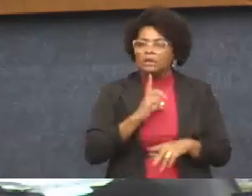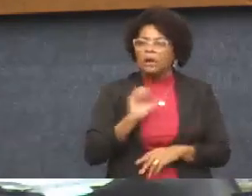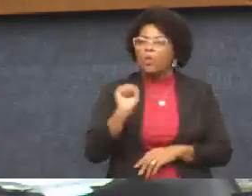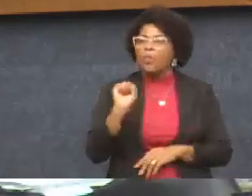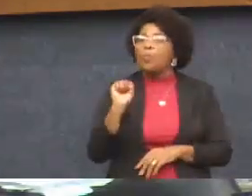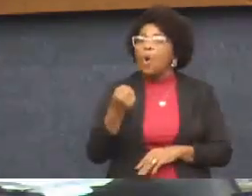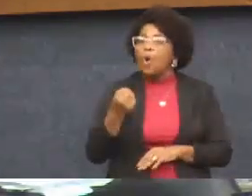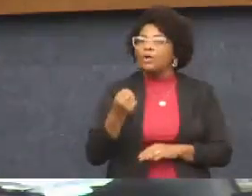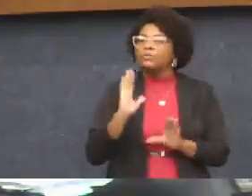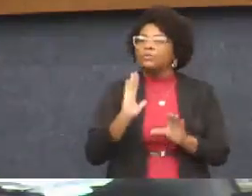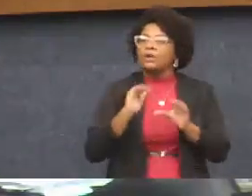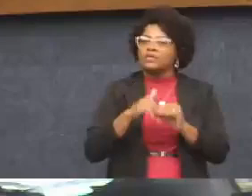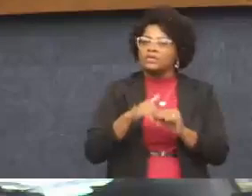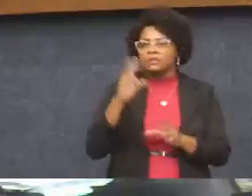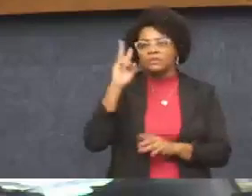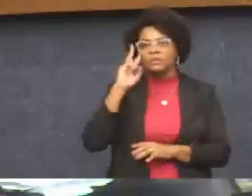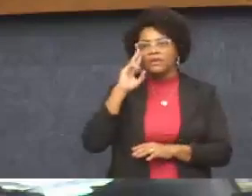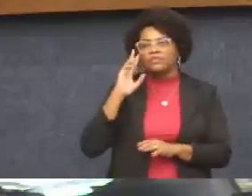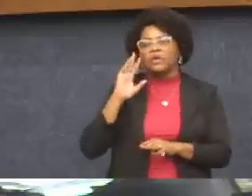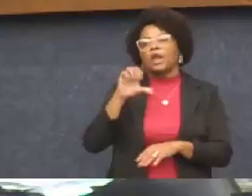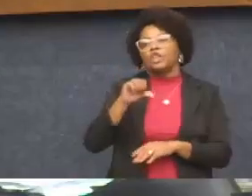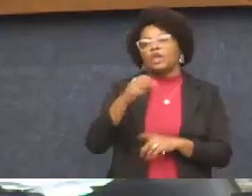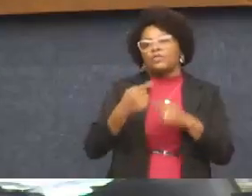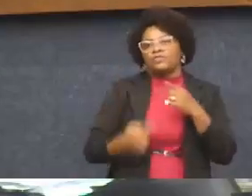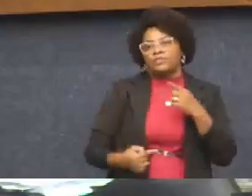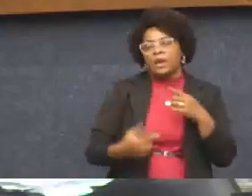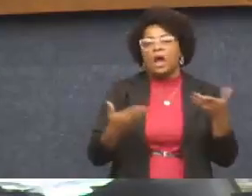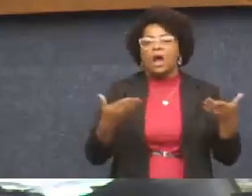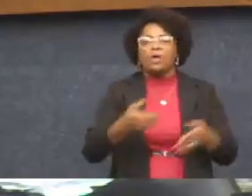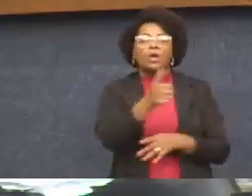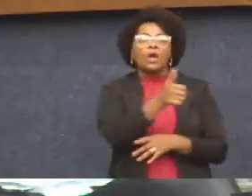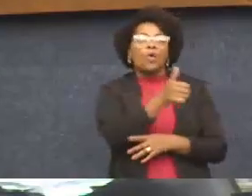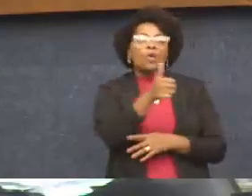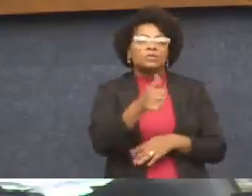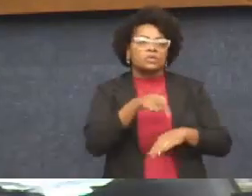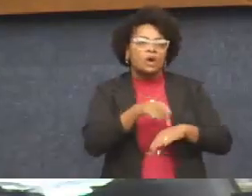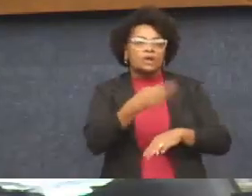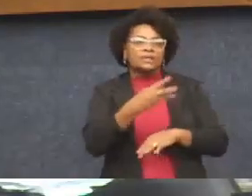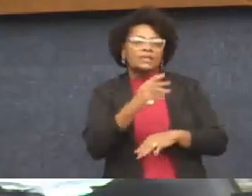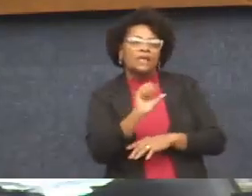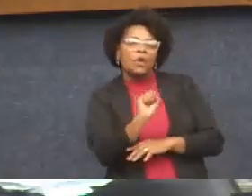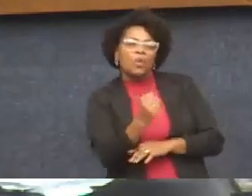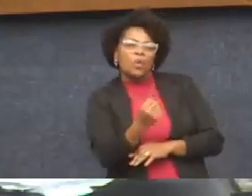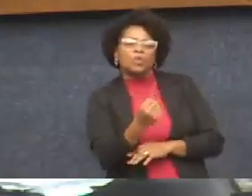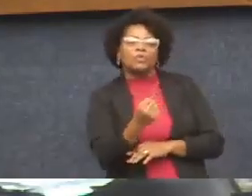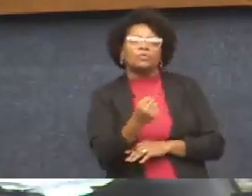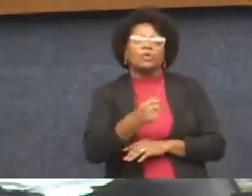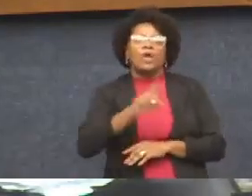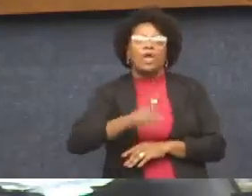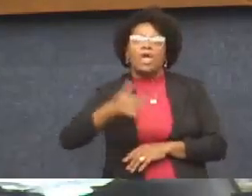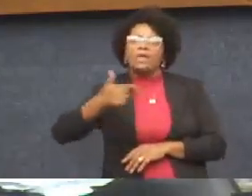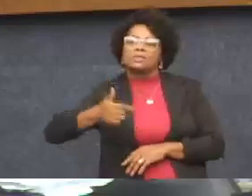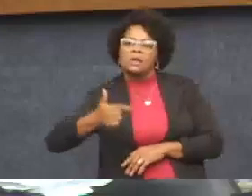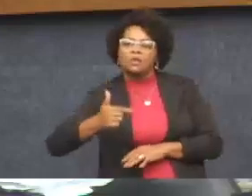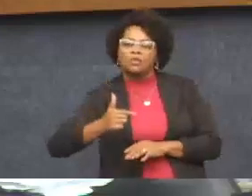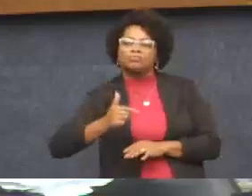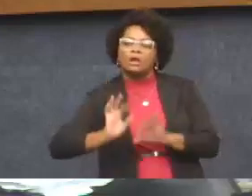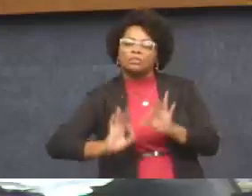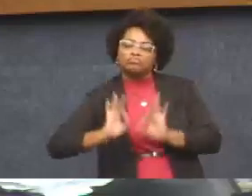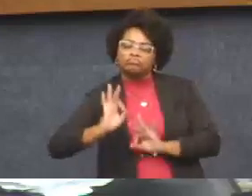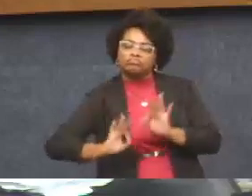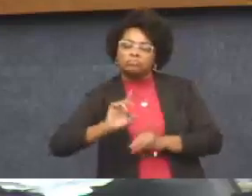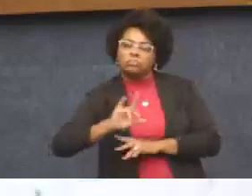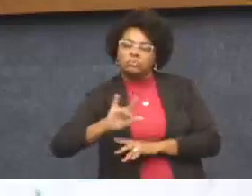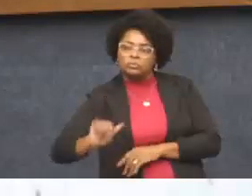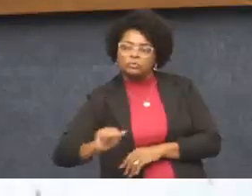na pauta de segunda até 9h30. 11 horas e 38 minutos, nós agora passaremos à segunda ordem do dia, ao